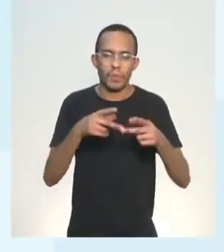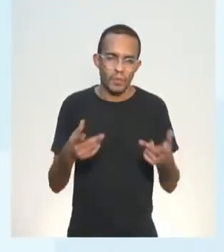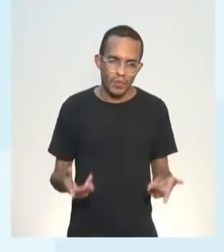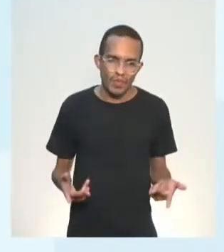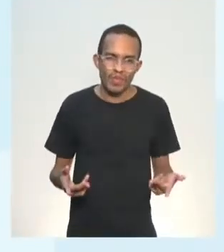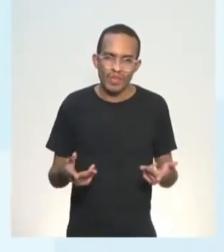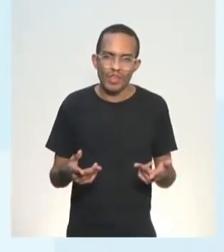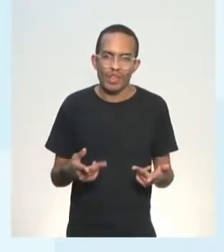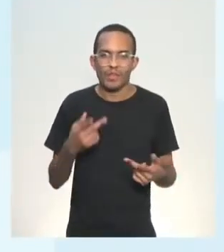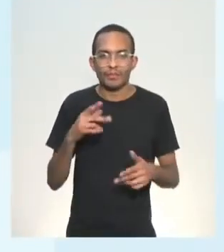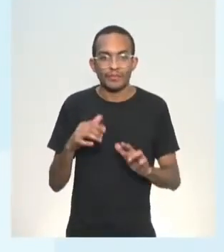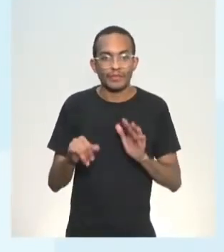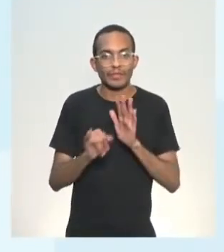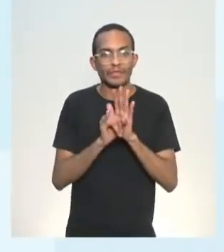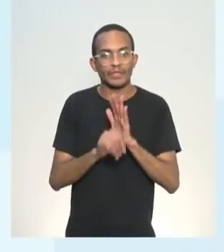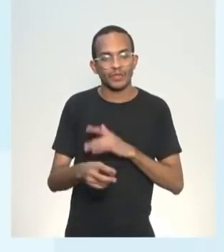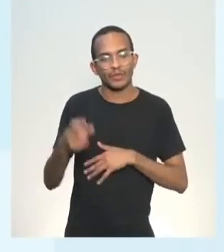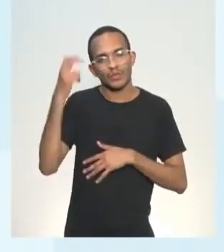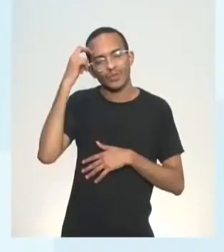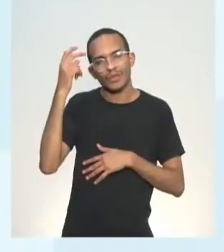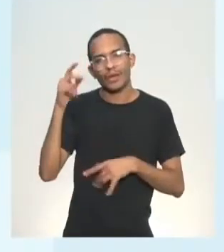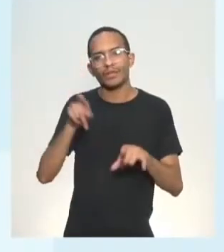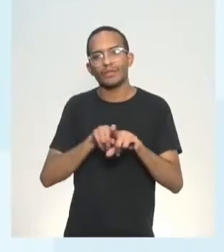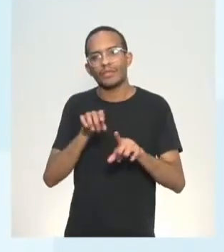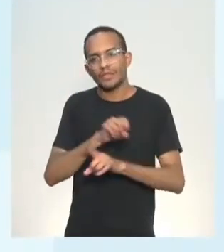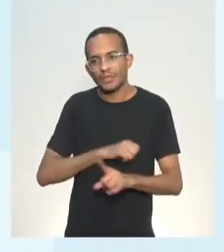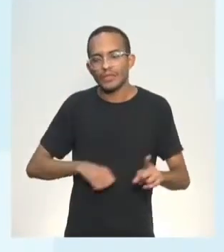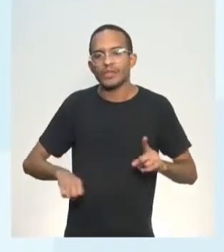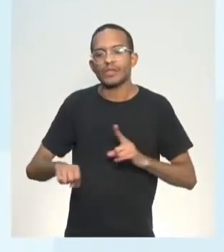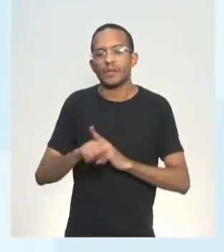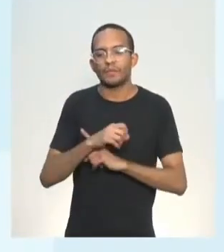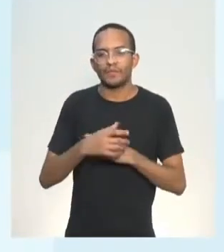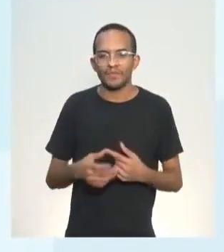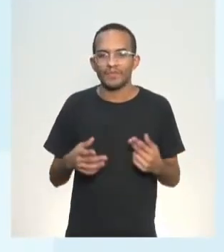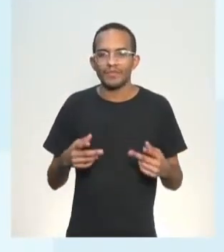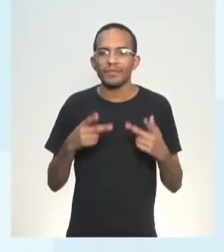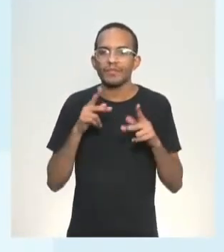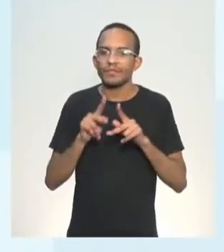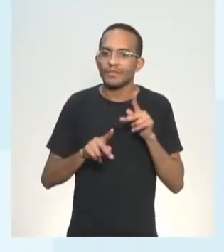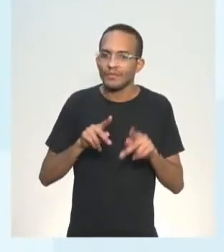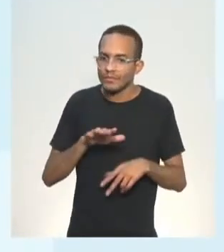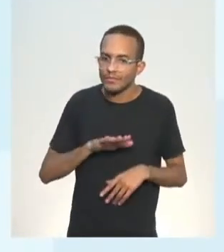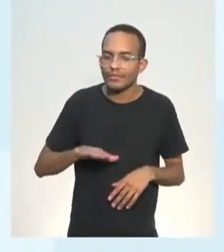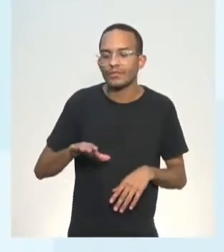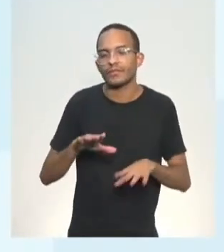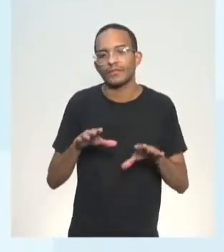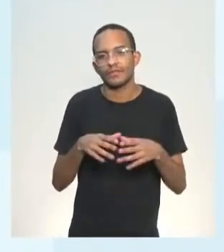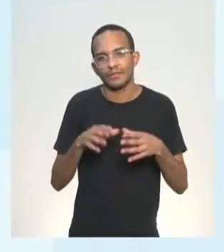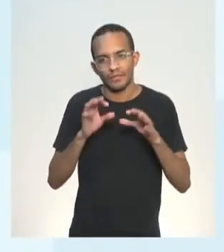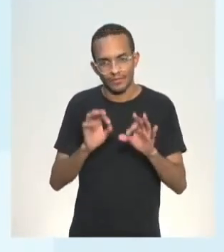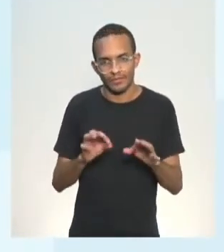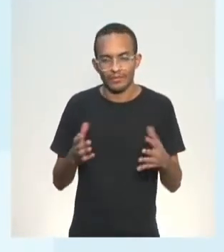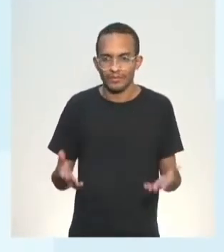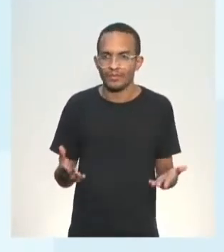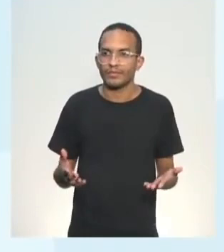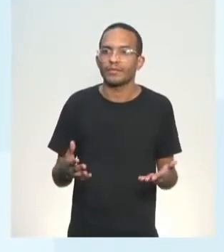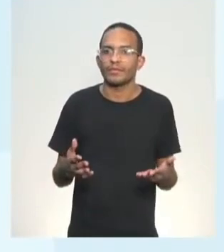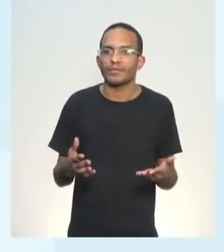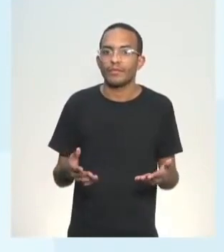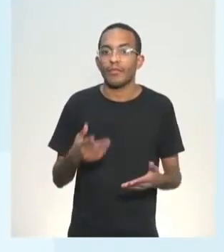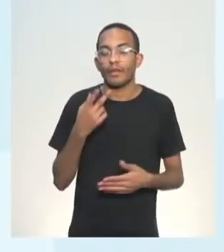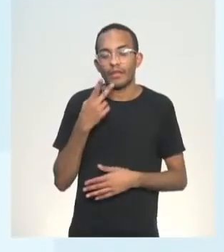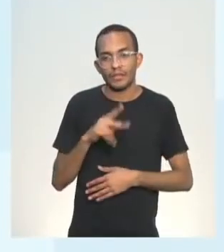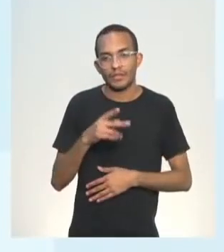justamente da identidade cultural e social, né, do povo ali daquela região, tá certo? Então,